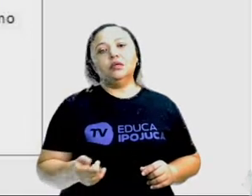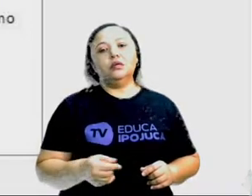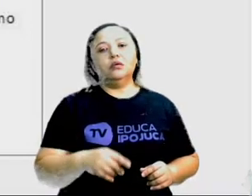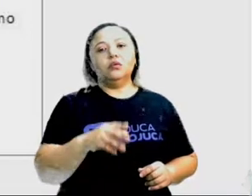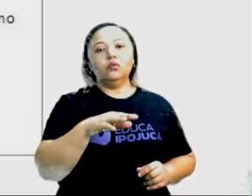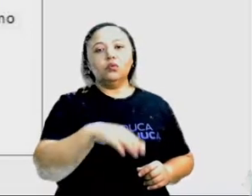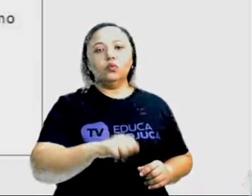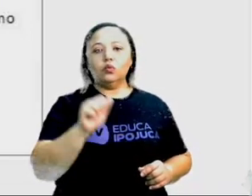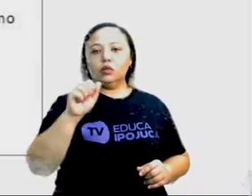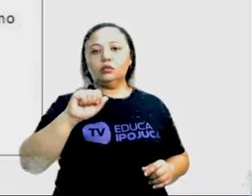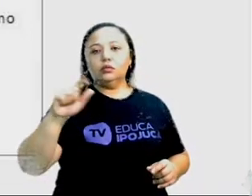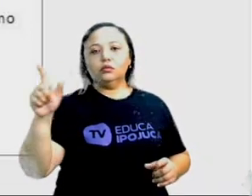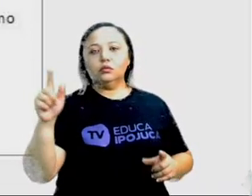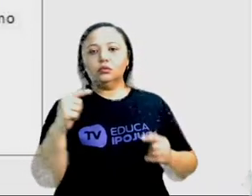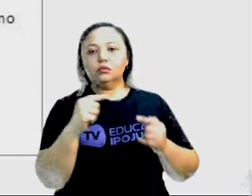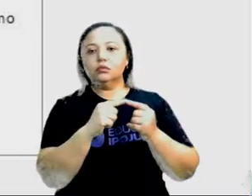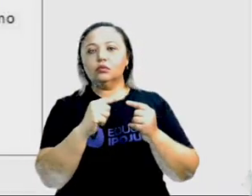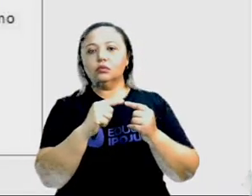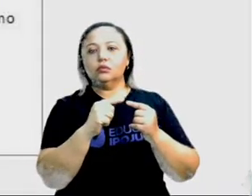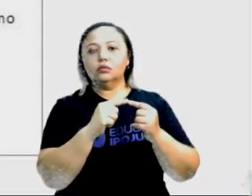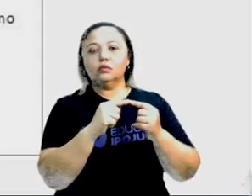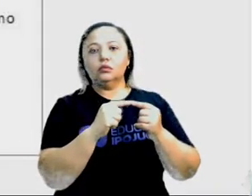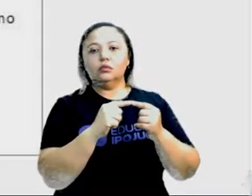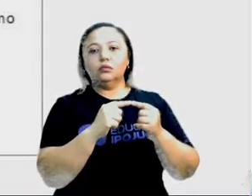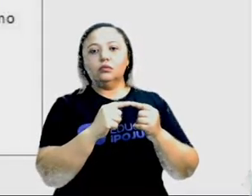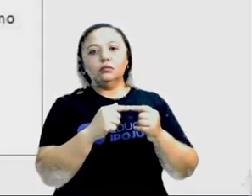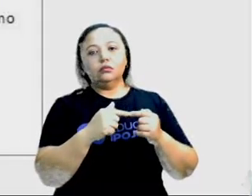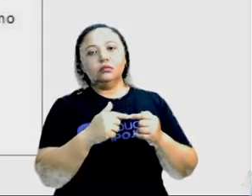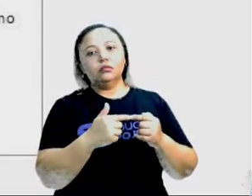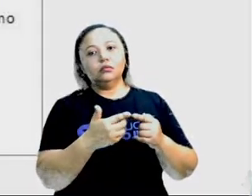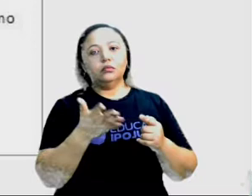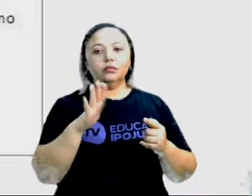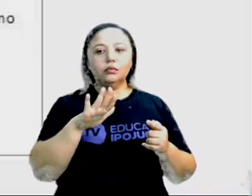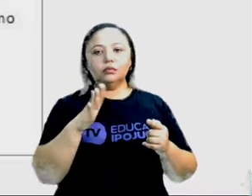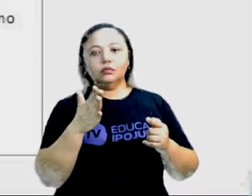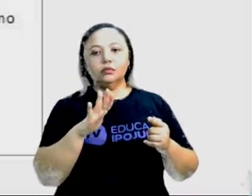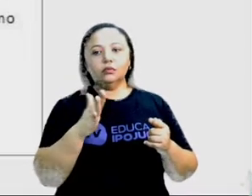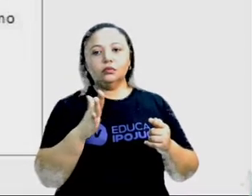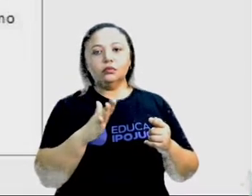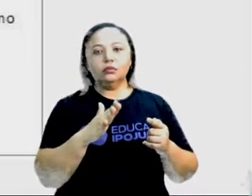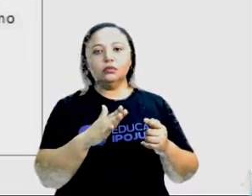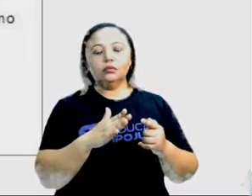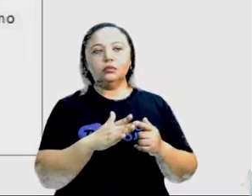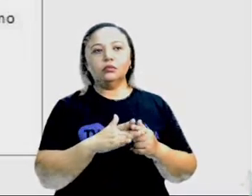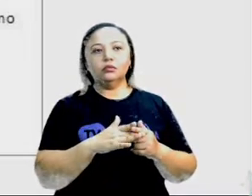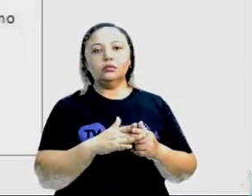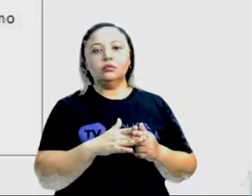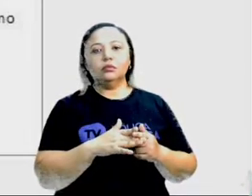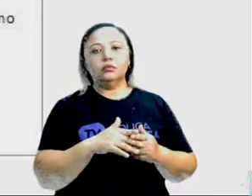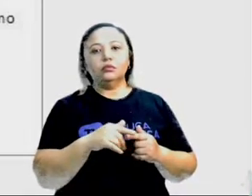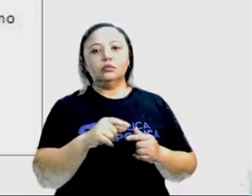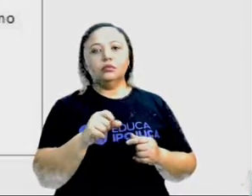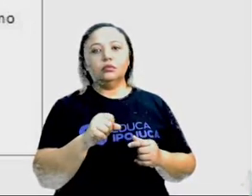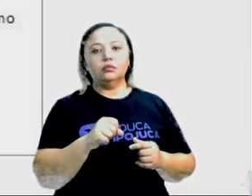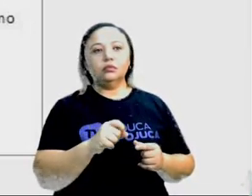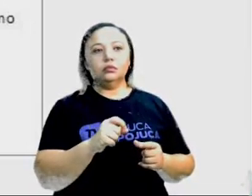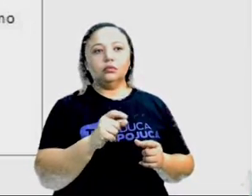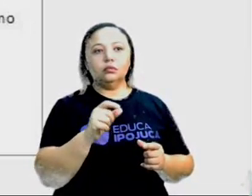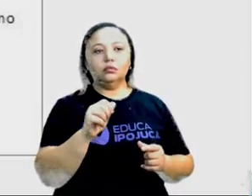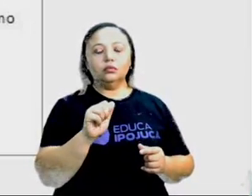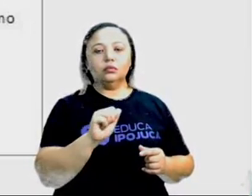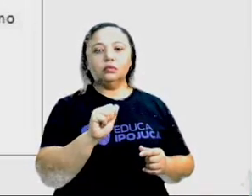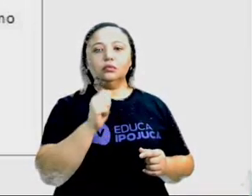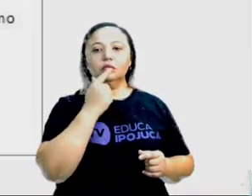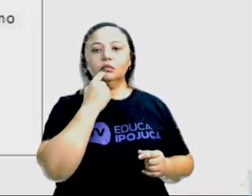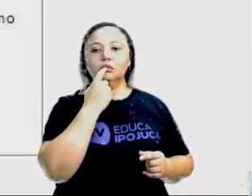O azul, quem tirou a cor azul, foi regular. Quem tirou a cor